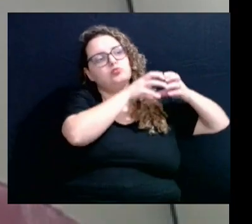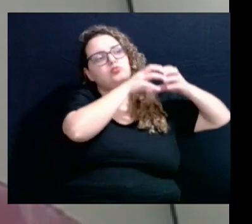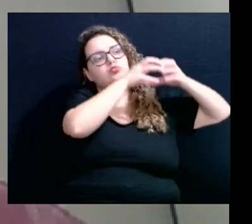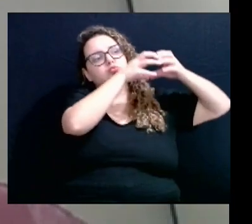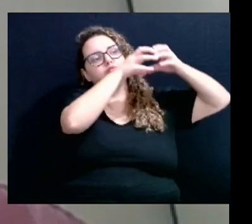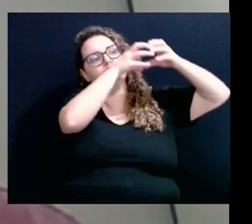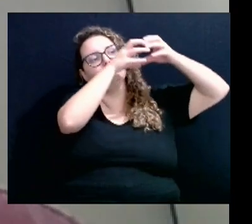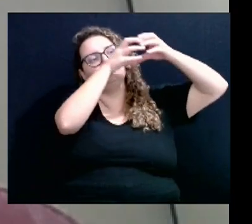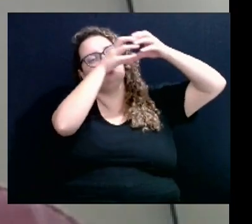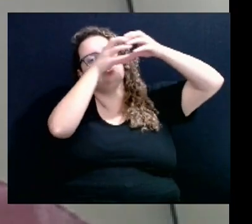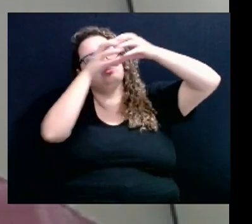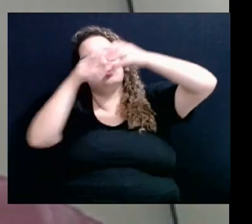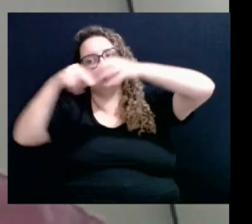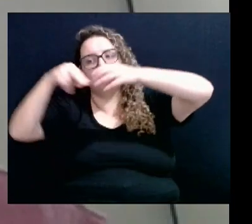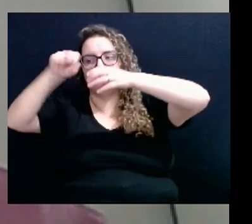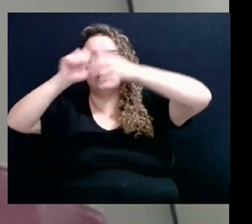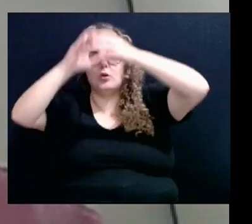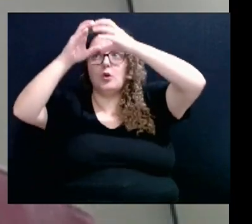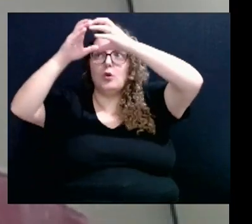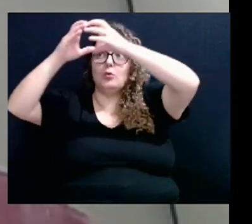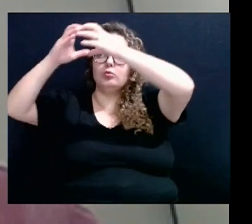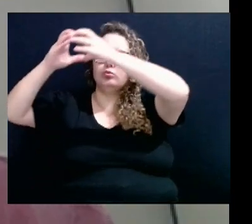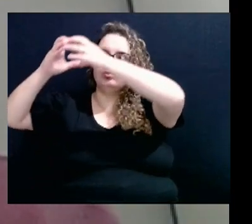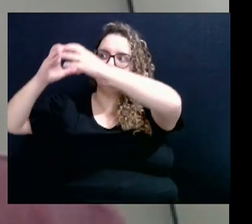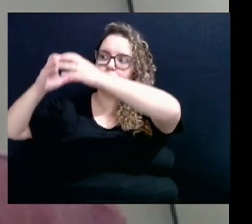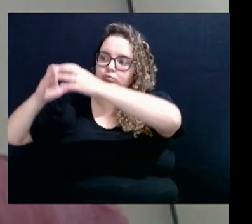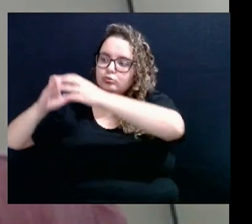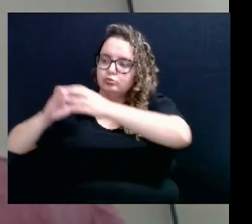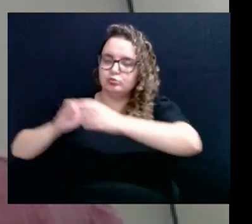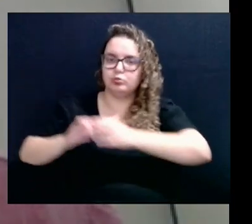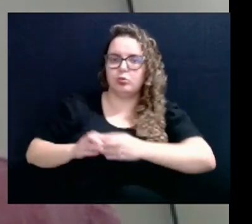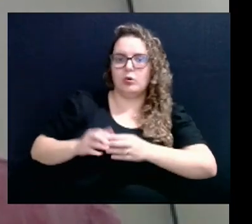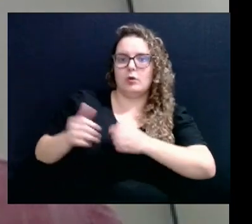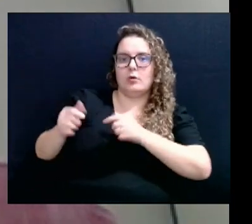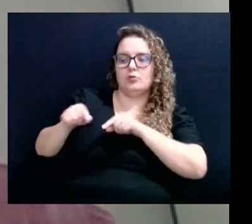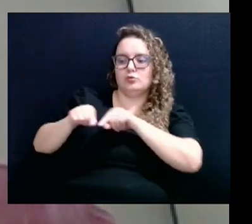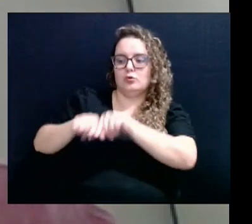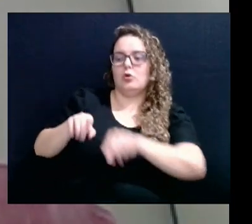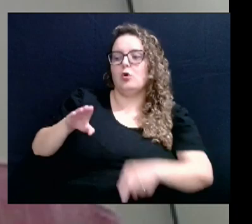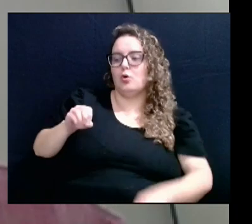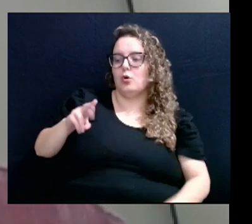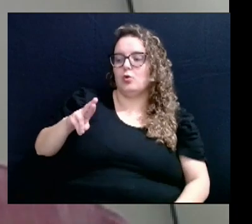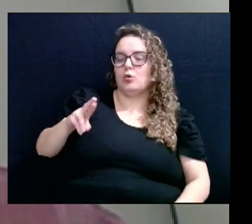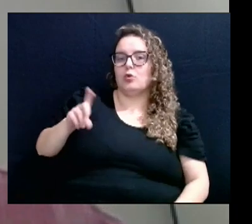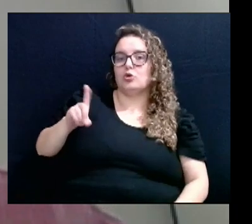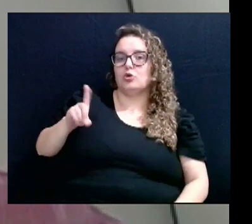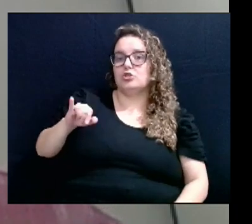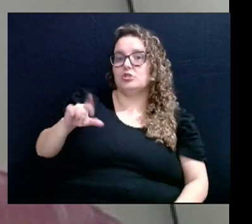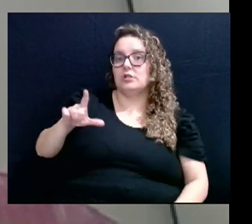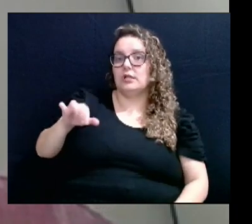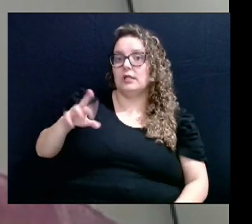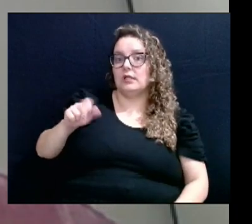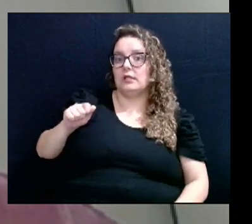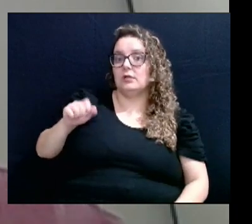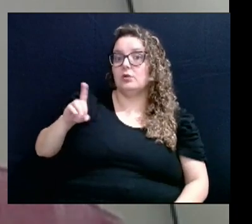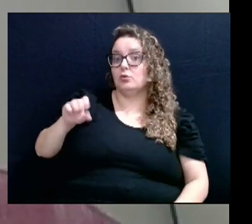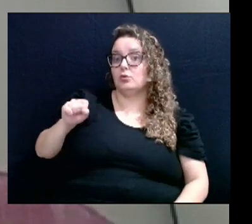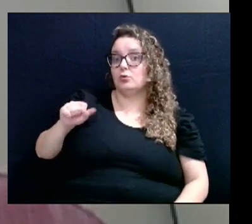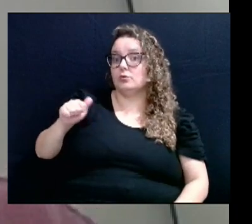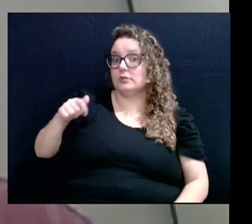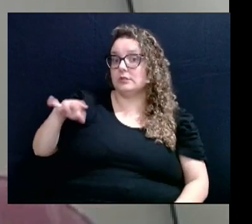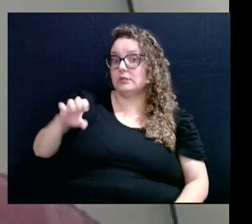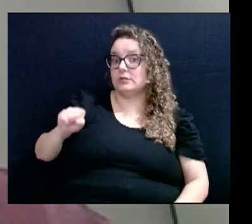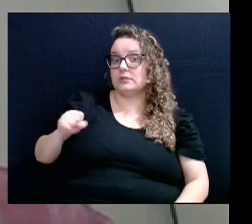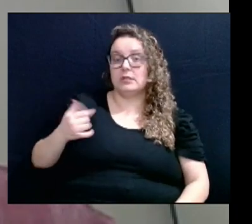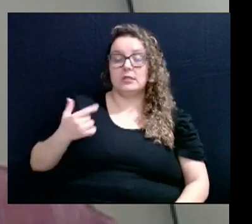sul, paralela à Cordilheira dos Andes. Então, sem a Cordilheira dos Andes, também nós não teríamos a possibilidade desse rio voador